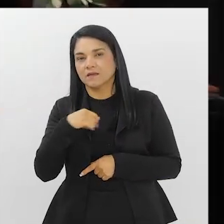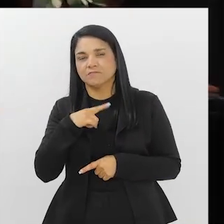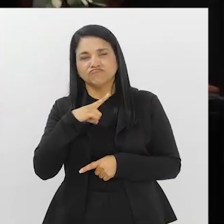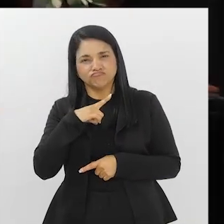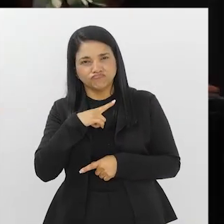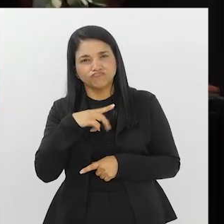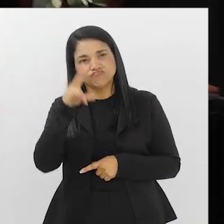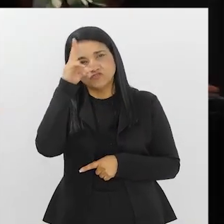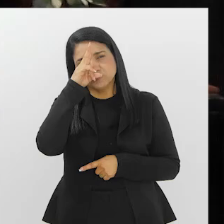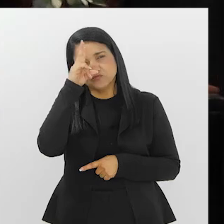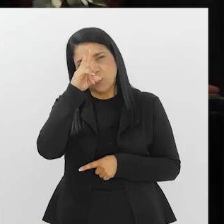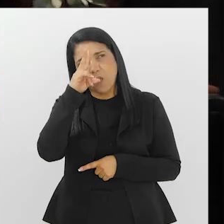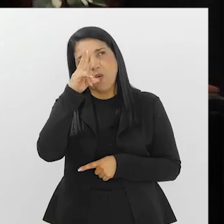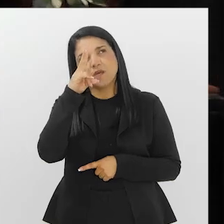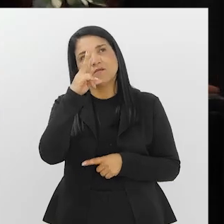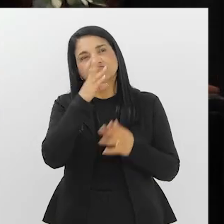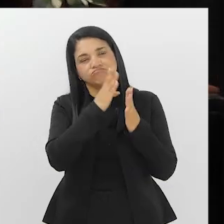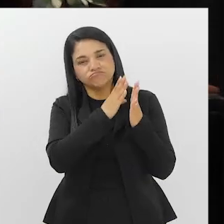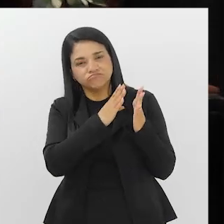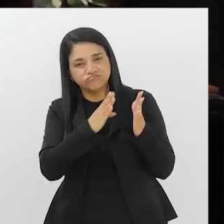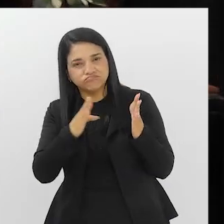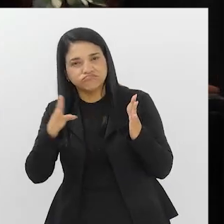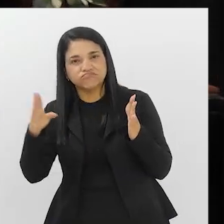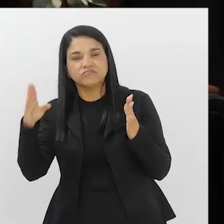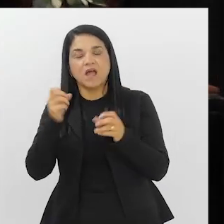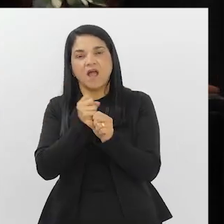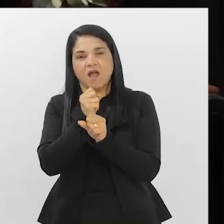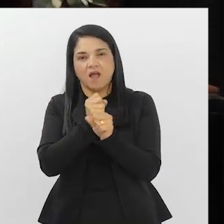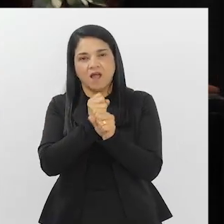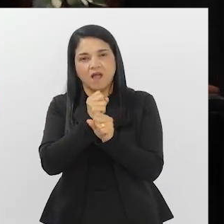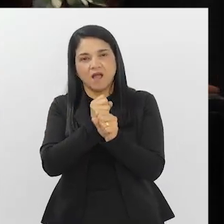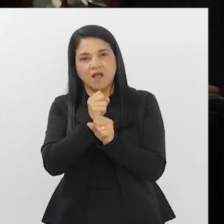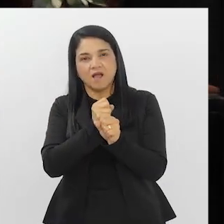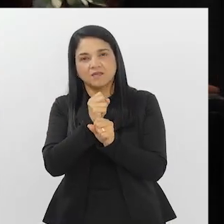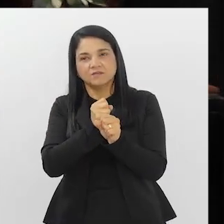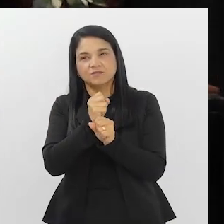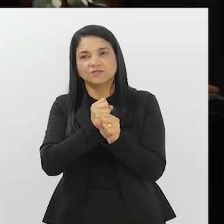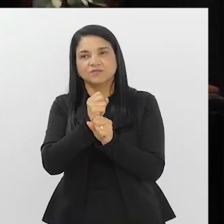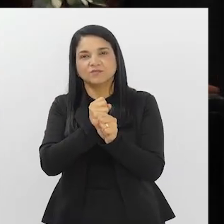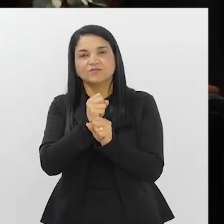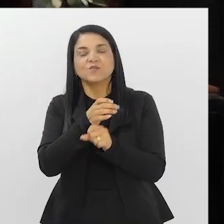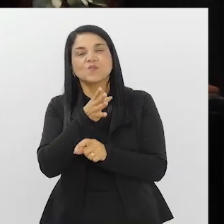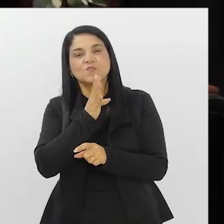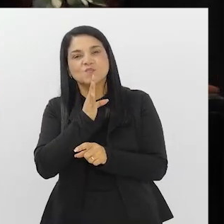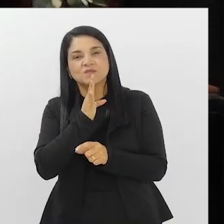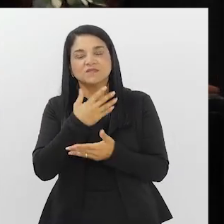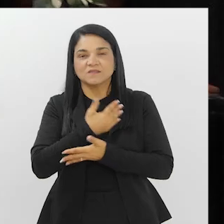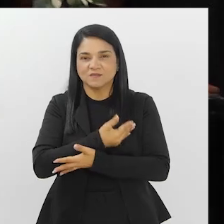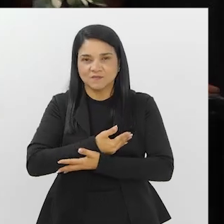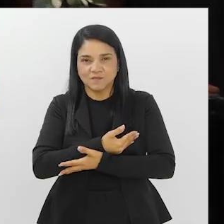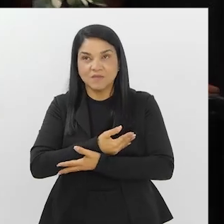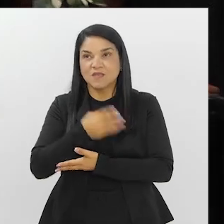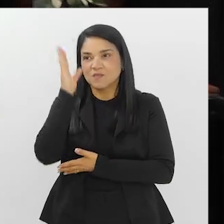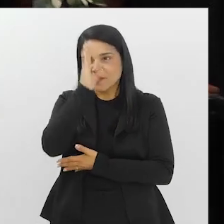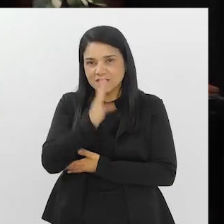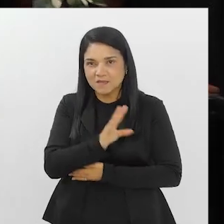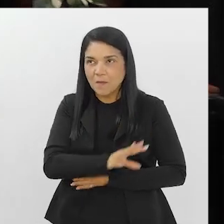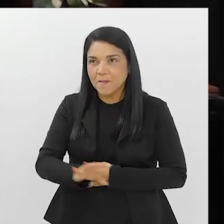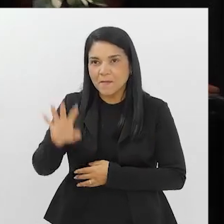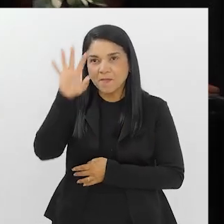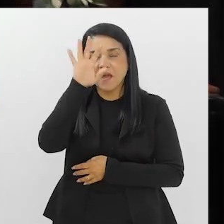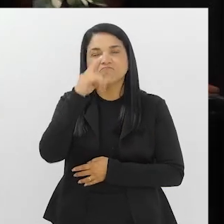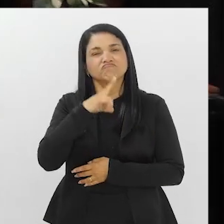algum histórico, né, de depois de tantos anos clinicando e conhecendo tão bem os bebês por esse